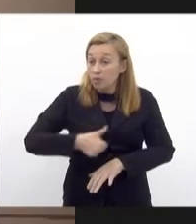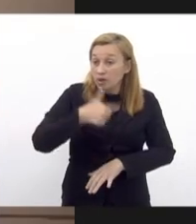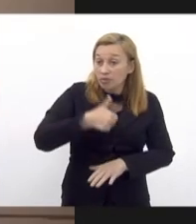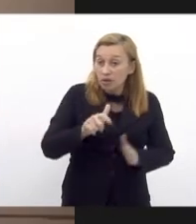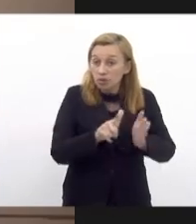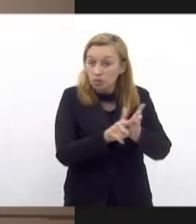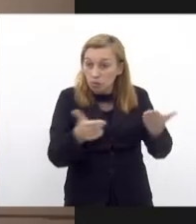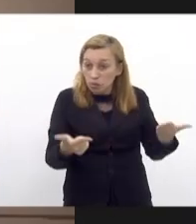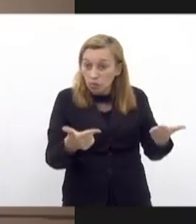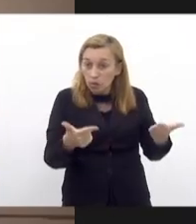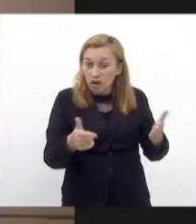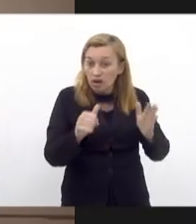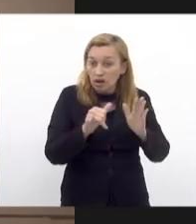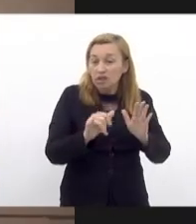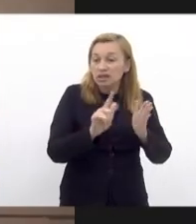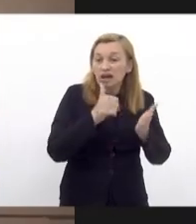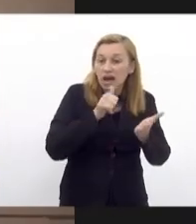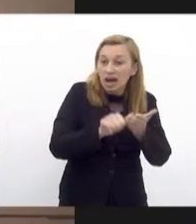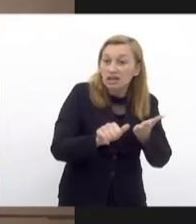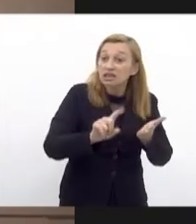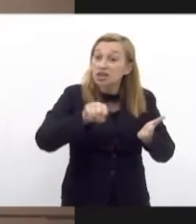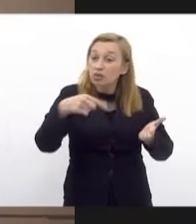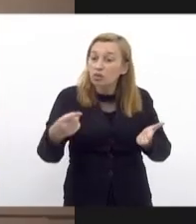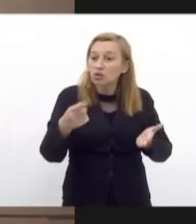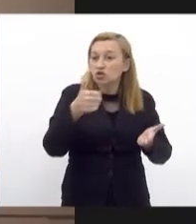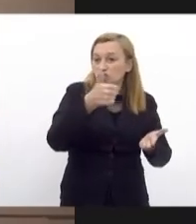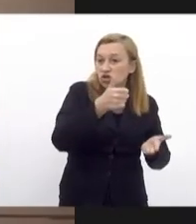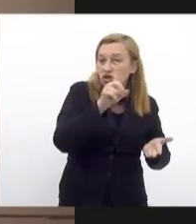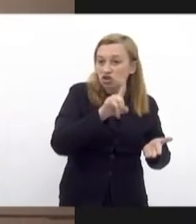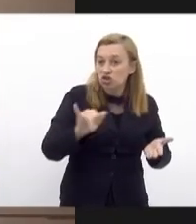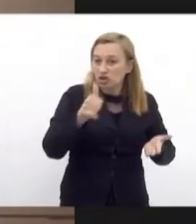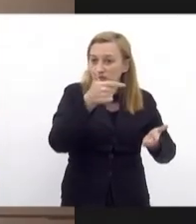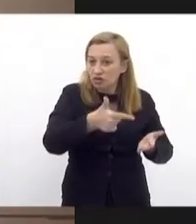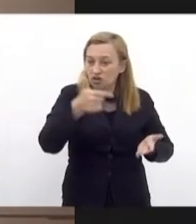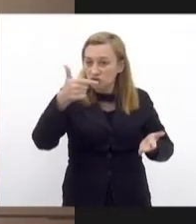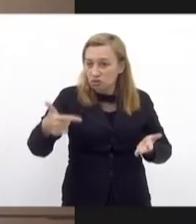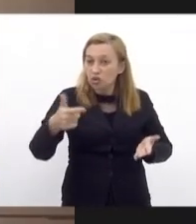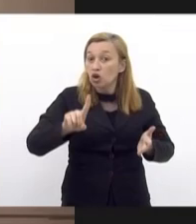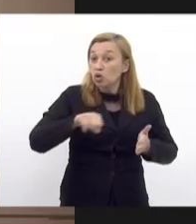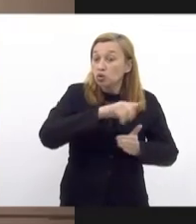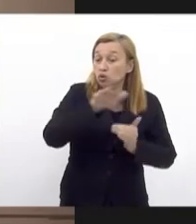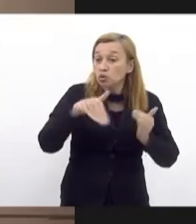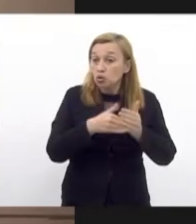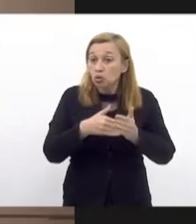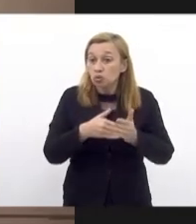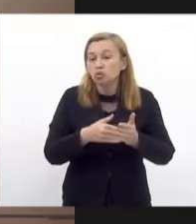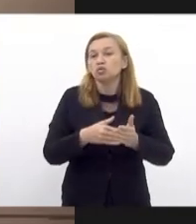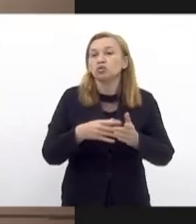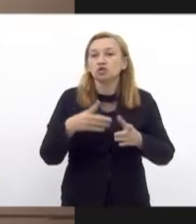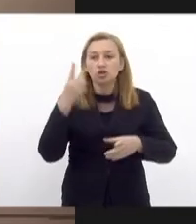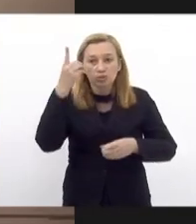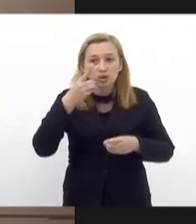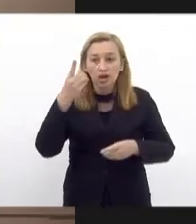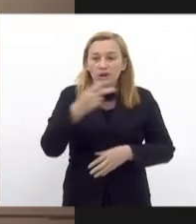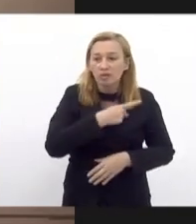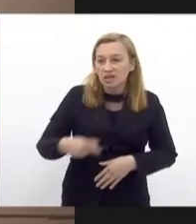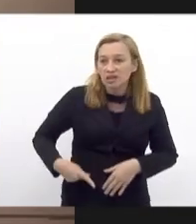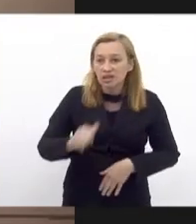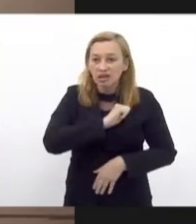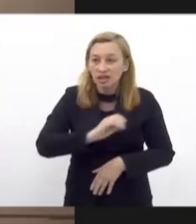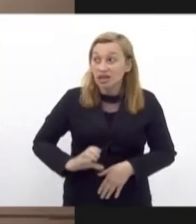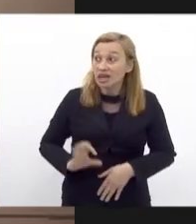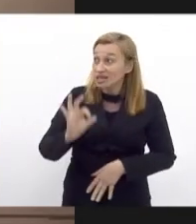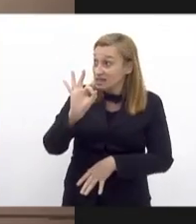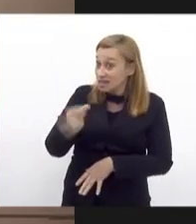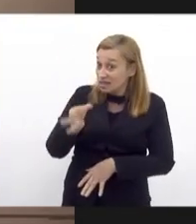jornal, essa carta, depois, no dia 22, toda a bancada. Presidente André, tenho certeza que na sua